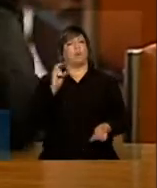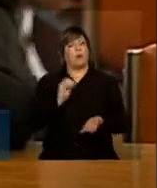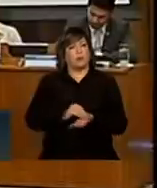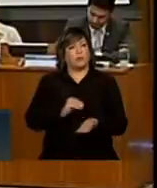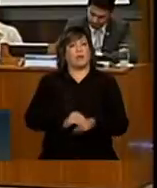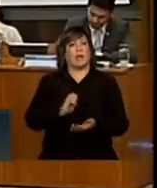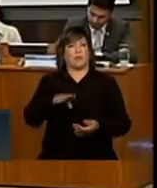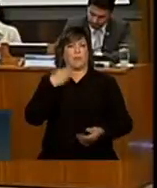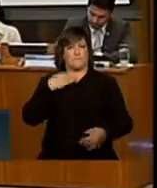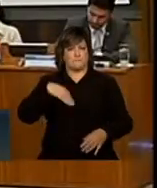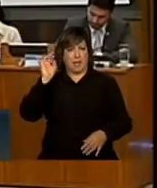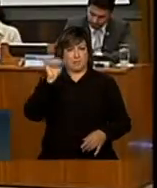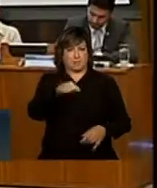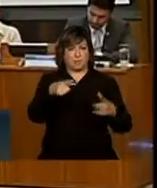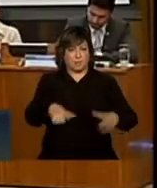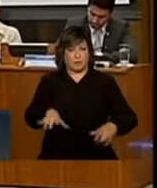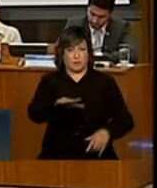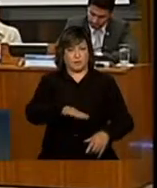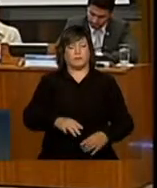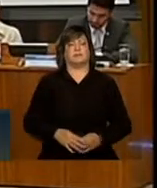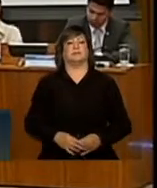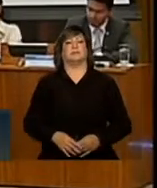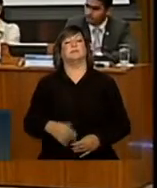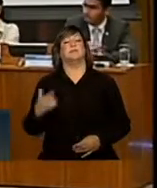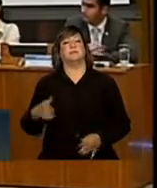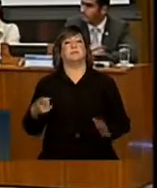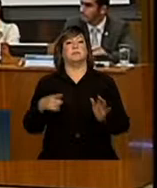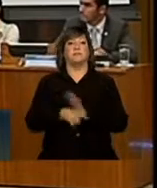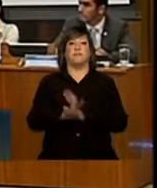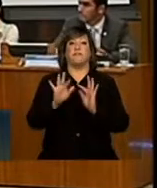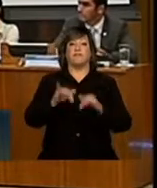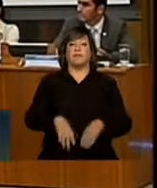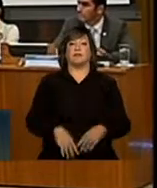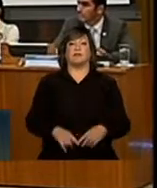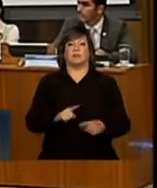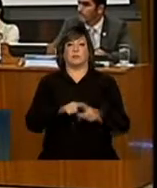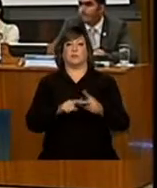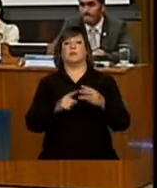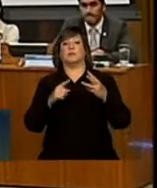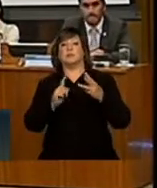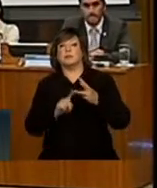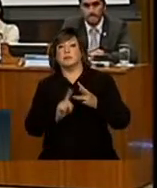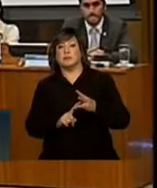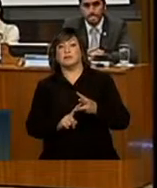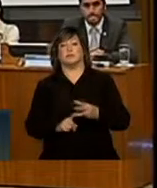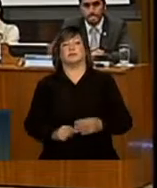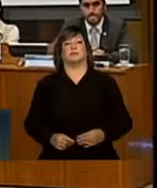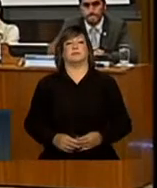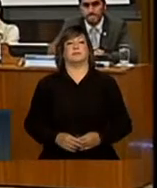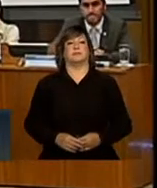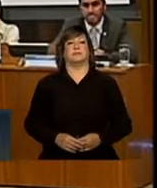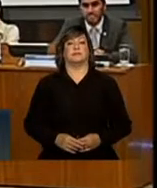mortalidade. Ok. Mais uma, para finalizar esse bloco.